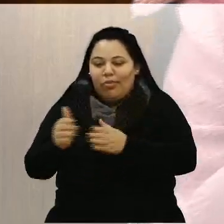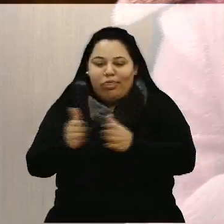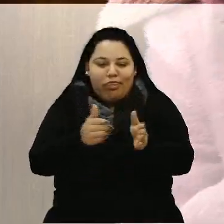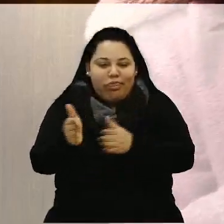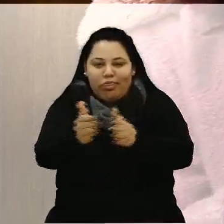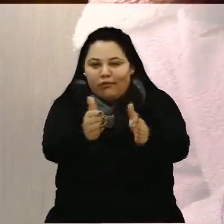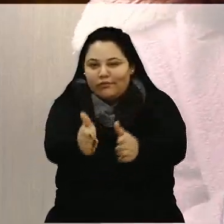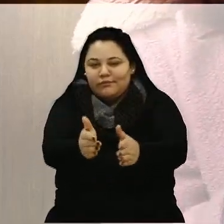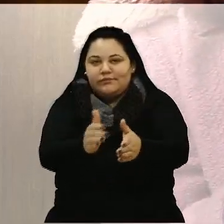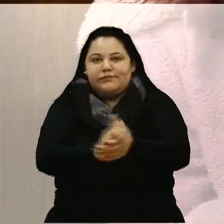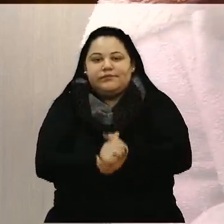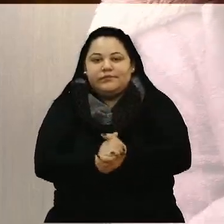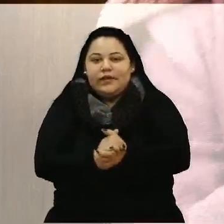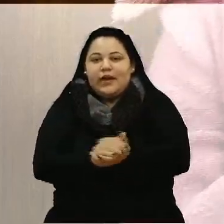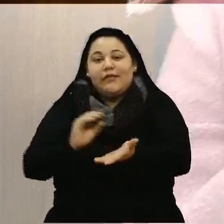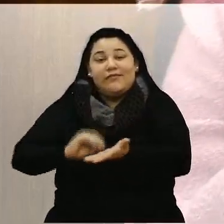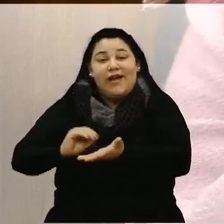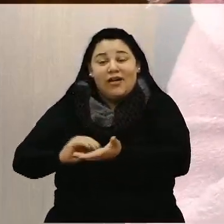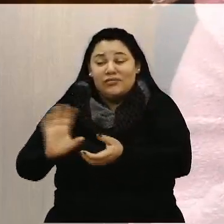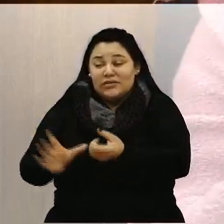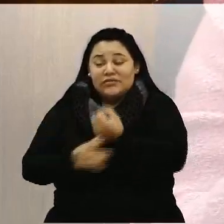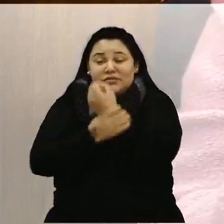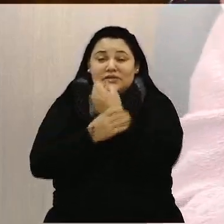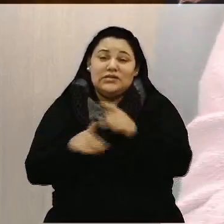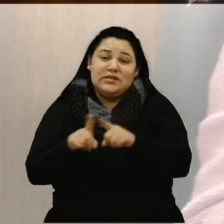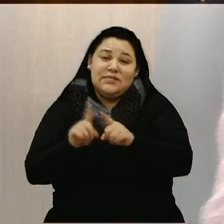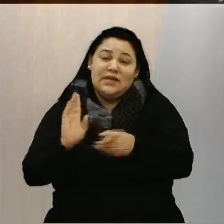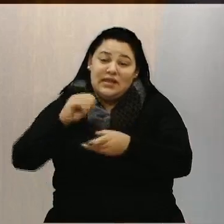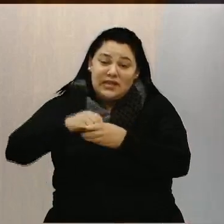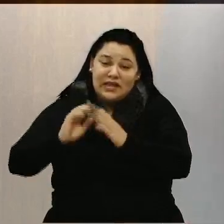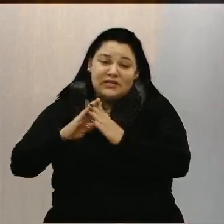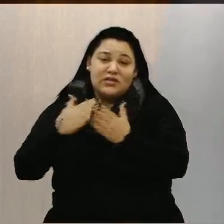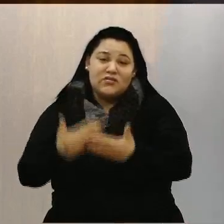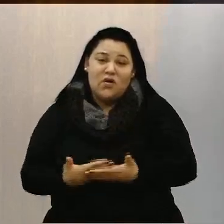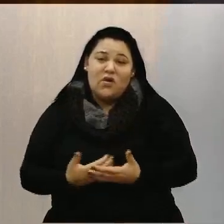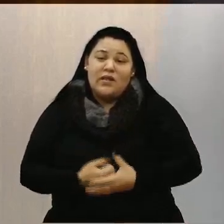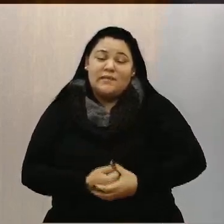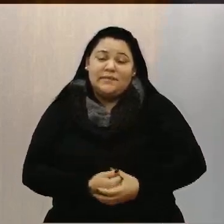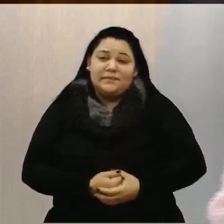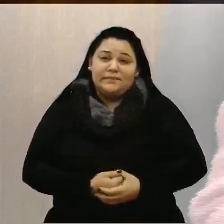dá insegurança para as escolas,